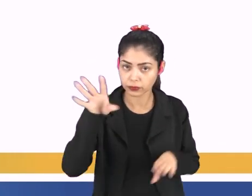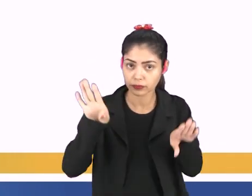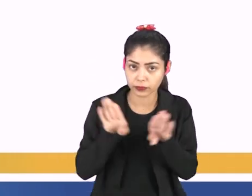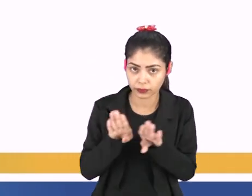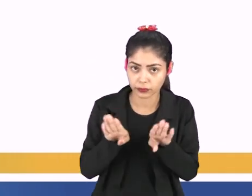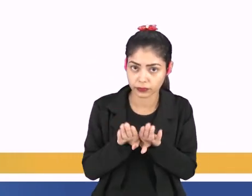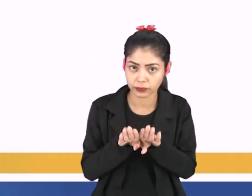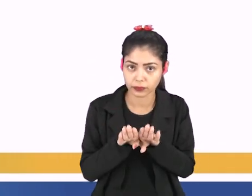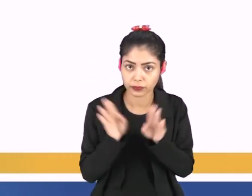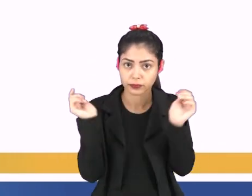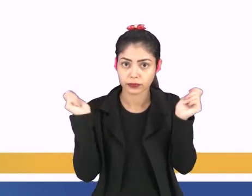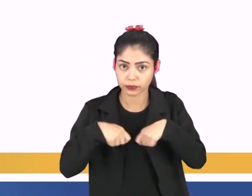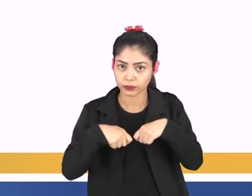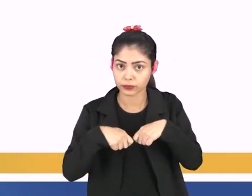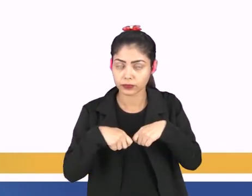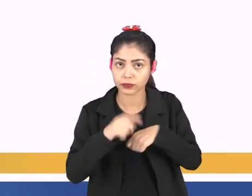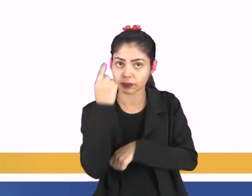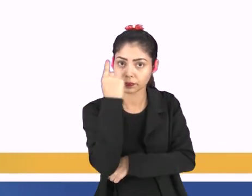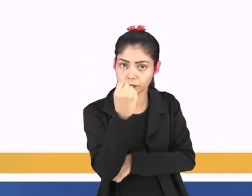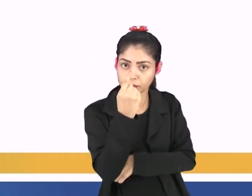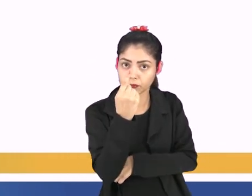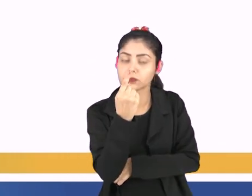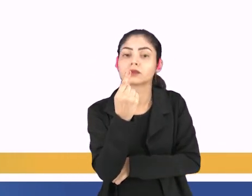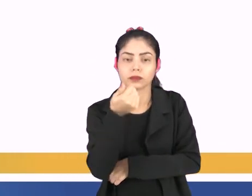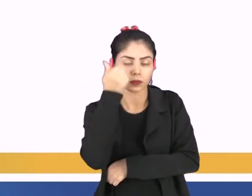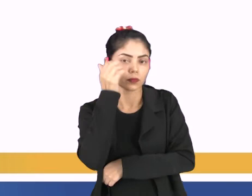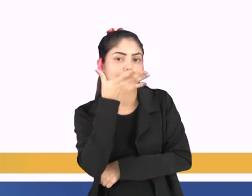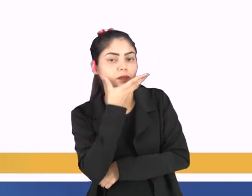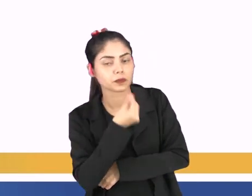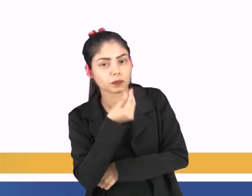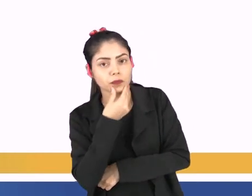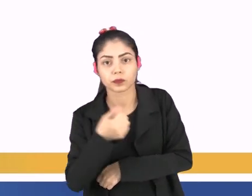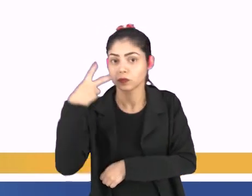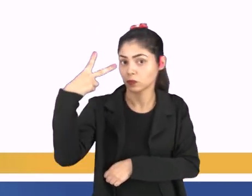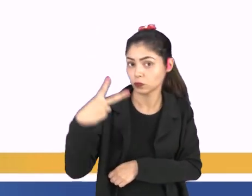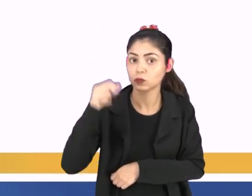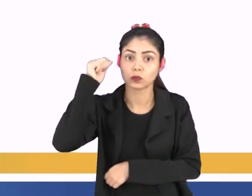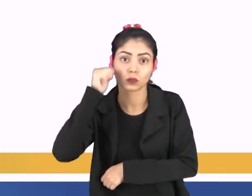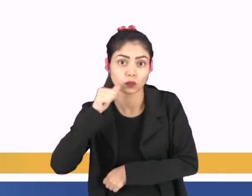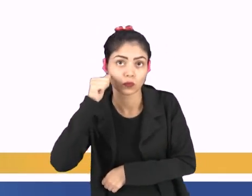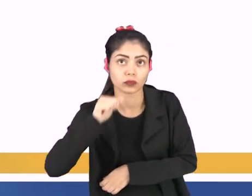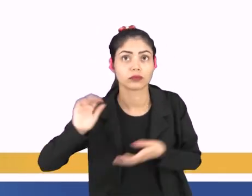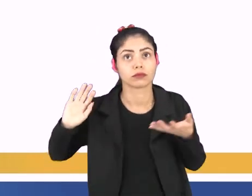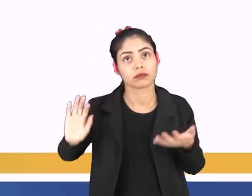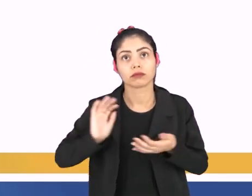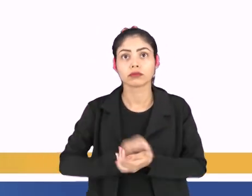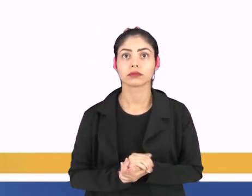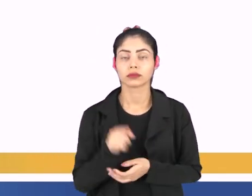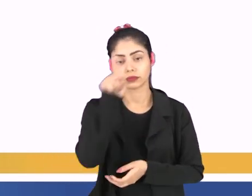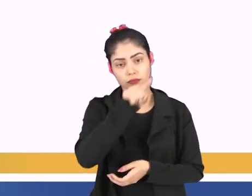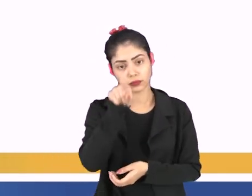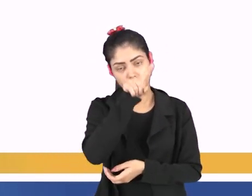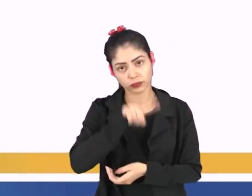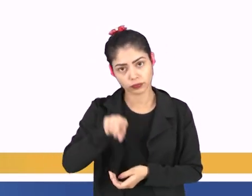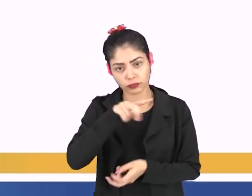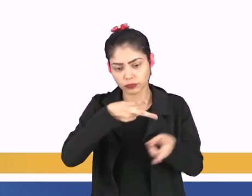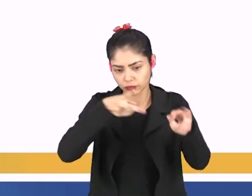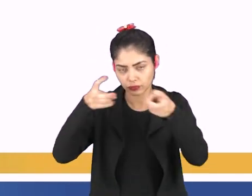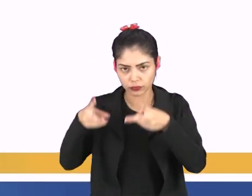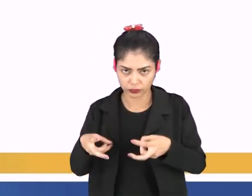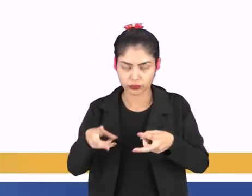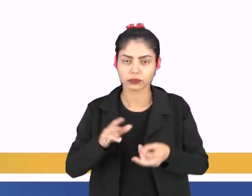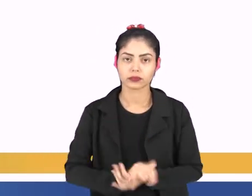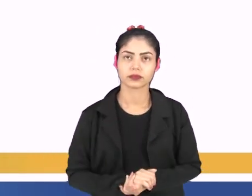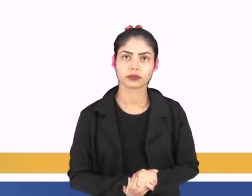acontecer 1 do sexo masculino e 2 do sexo feminino. Então vamos circular aqui para vocês perceberem